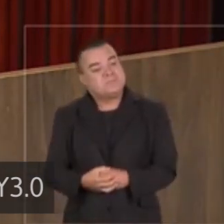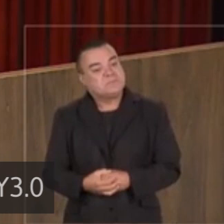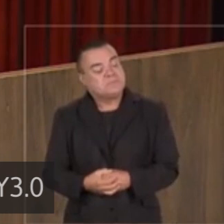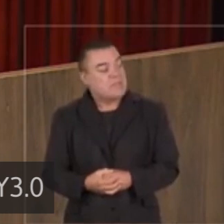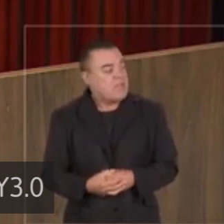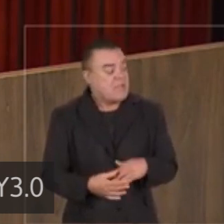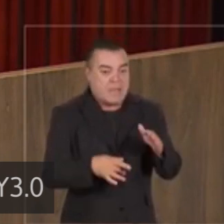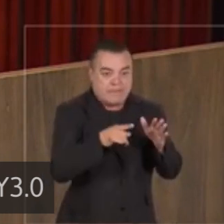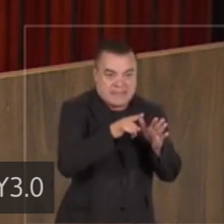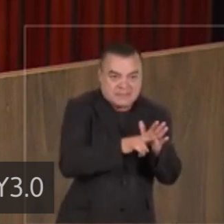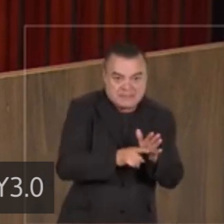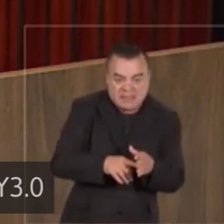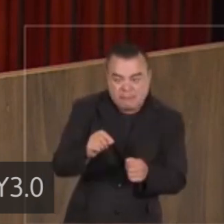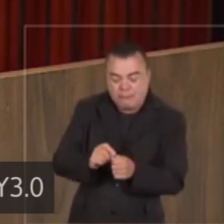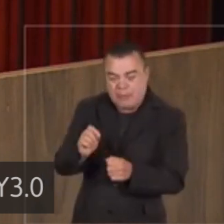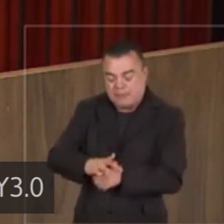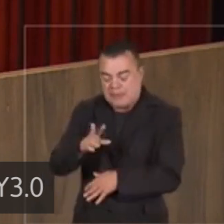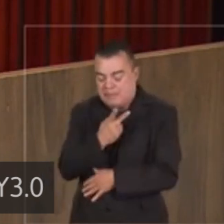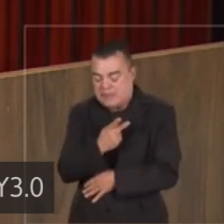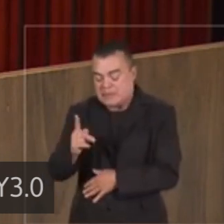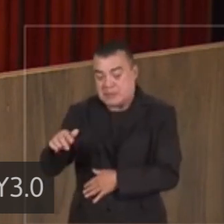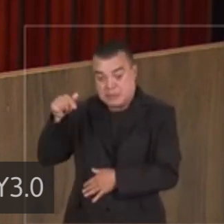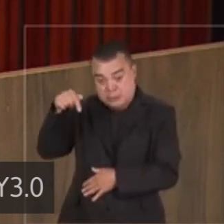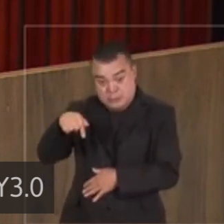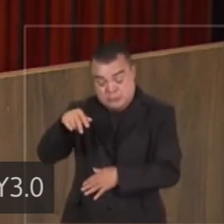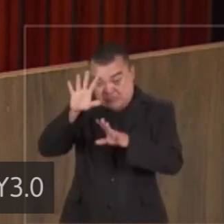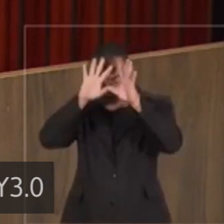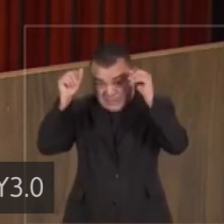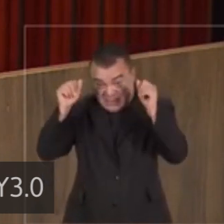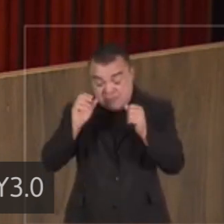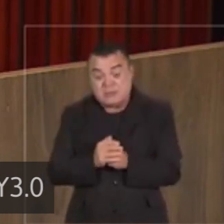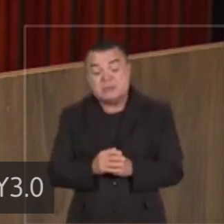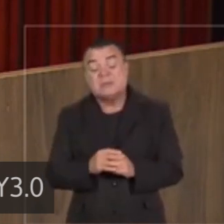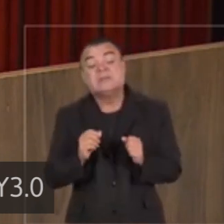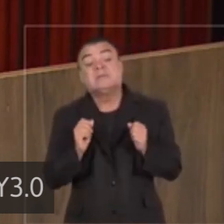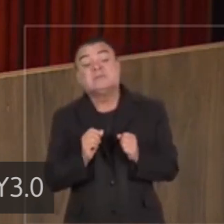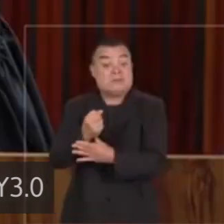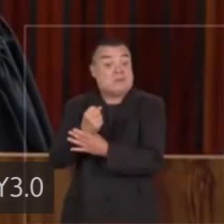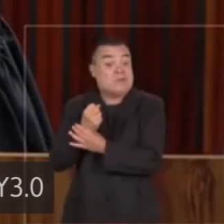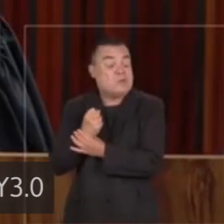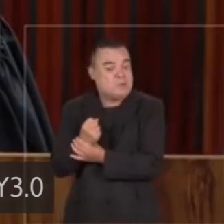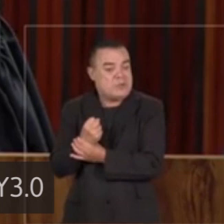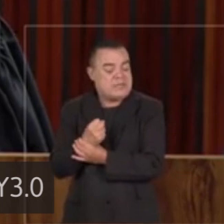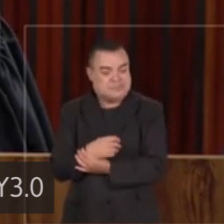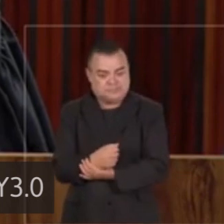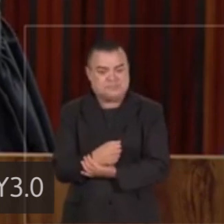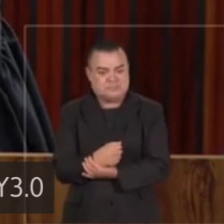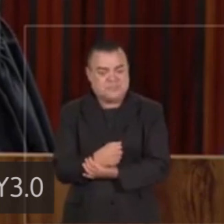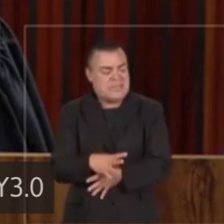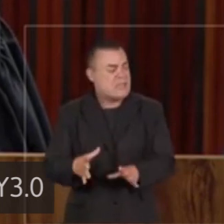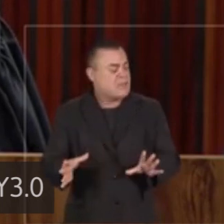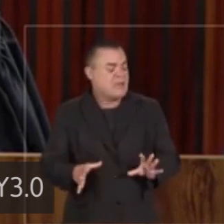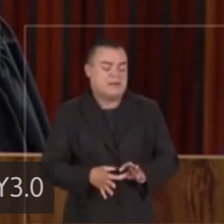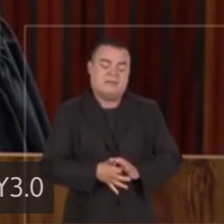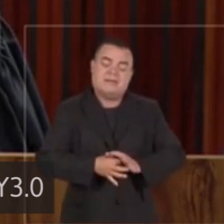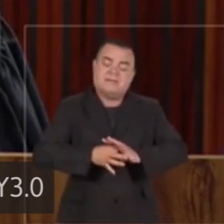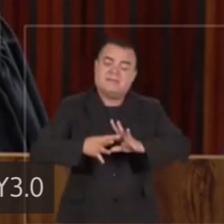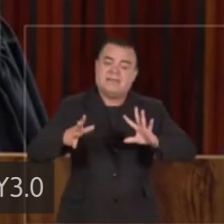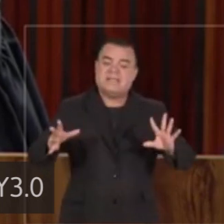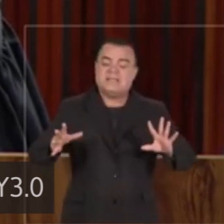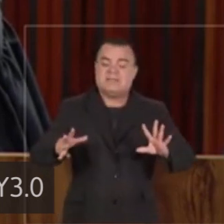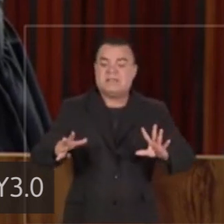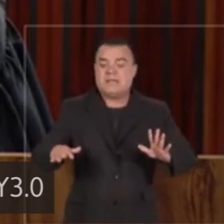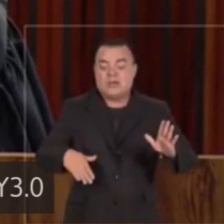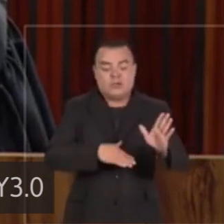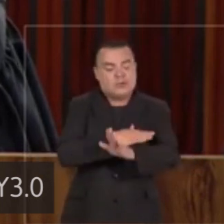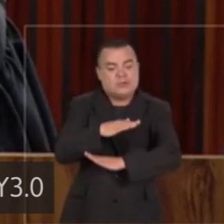alvo de um processo administrativo, o qual poderia resultar em sua inelegibilidade. Ainda segundo a decisão, foi uma estratégia